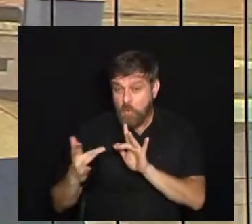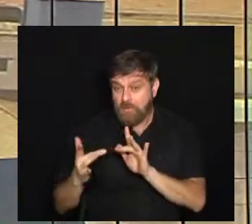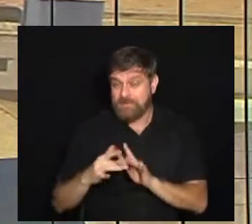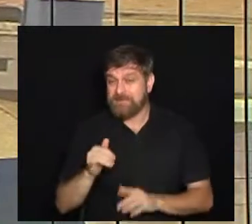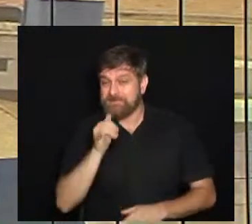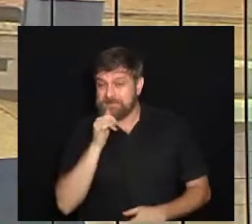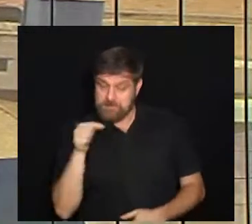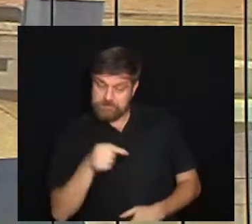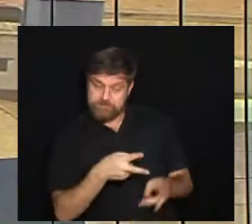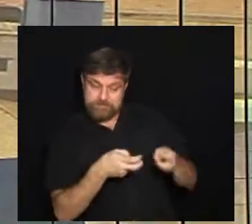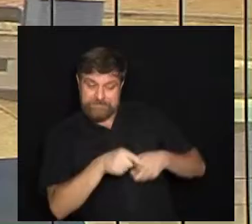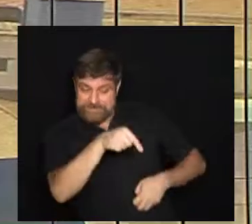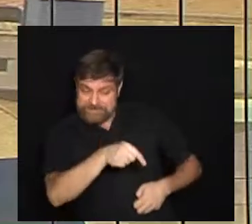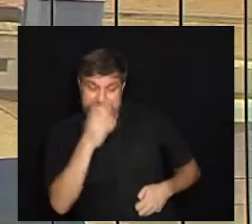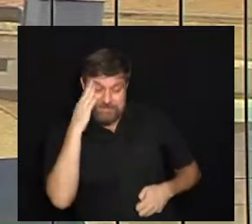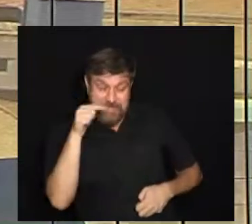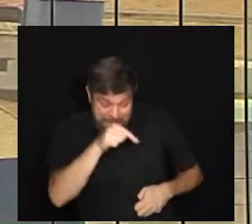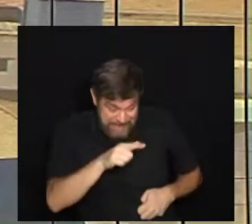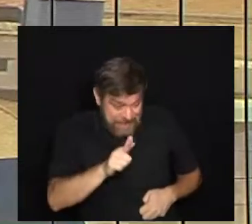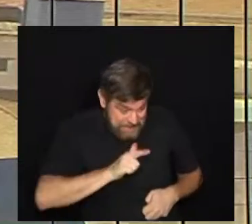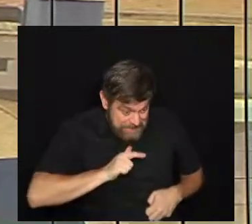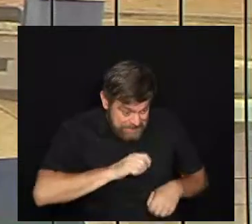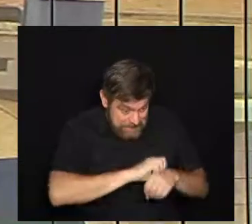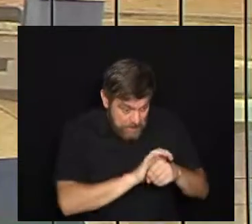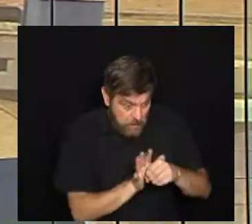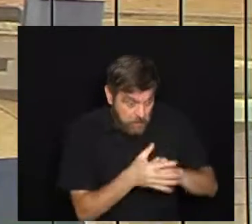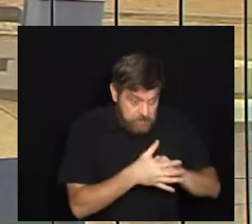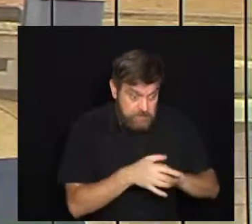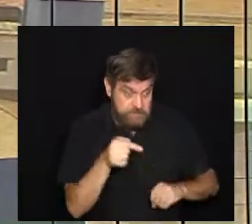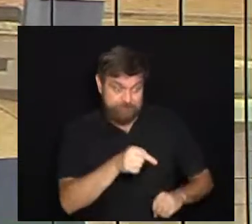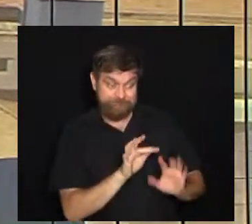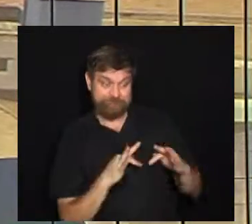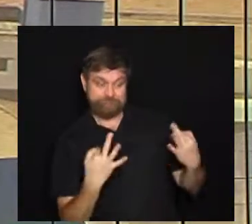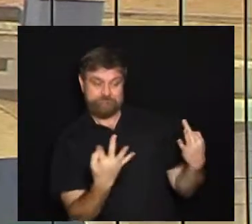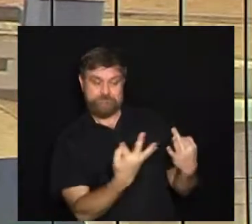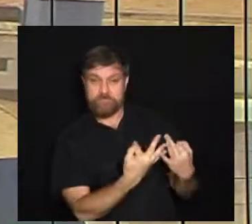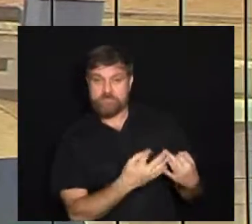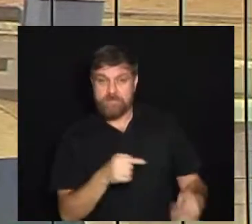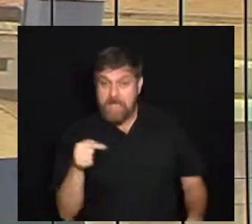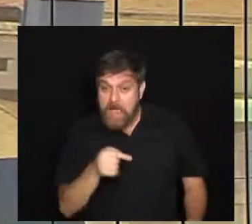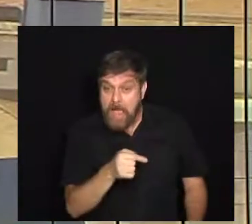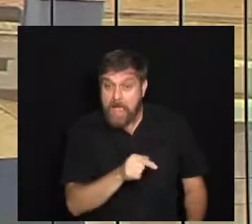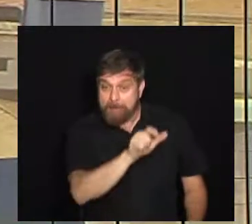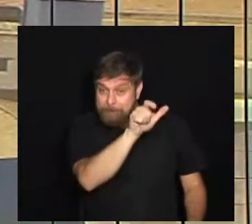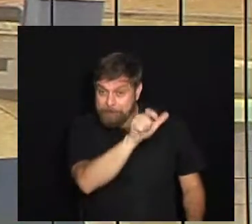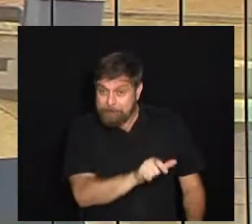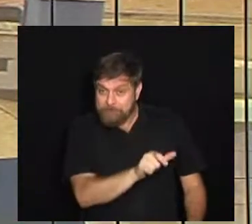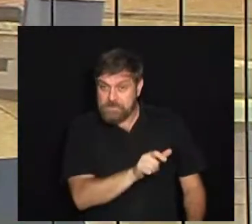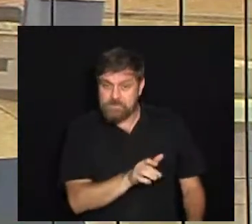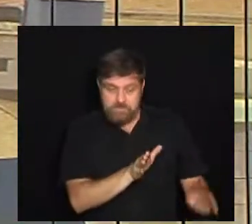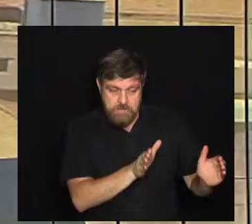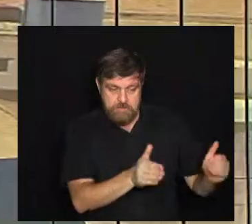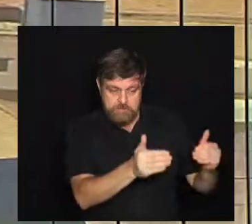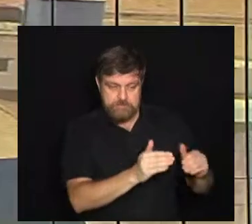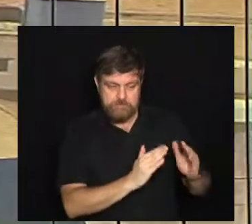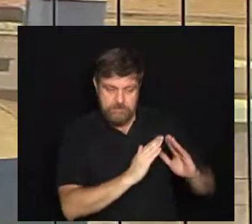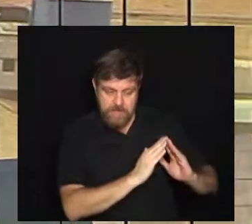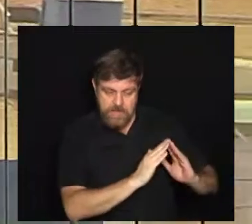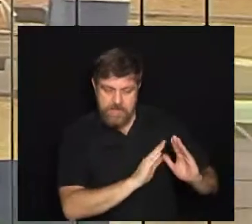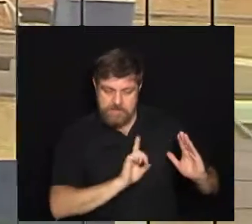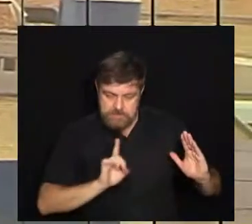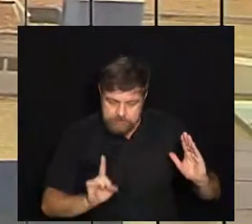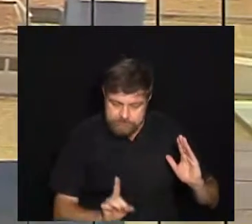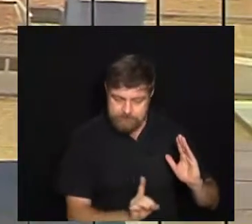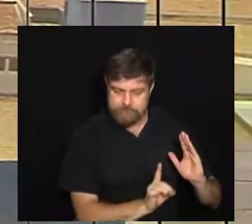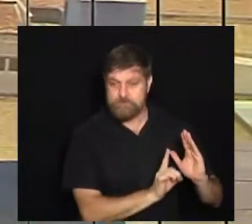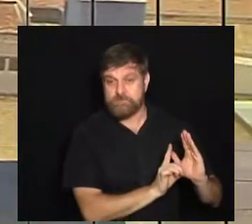alguém e com convide um caso fortemente suspeito na tua família essas pessoas tem que ficar restritas em casa para começar